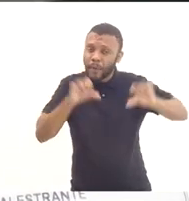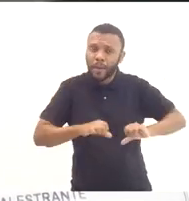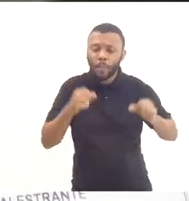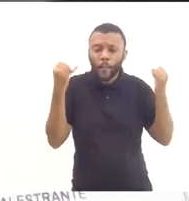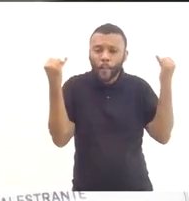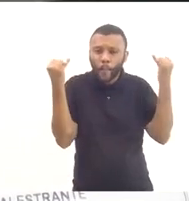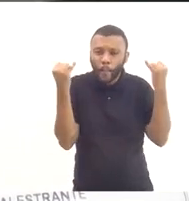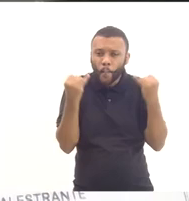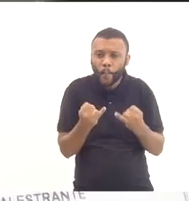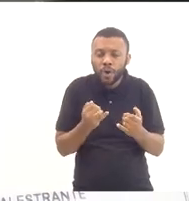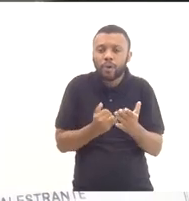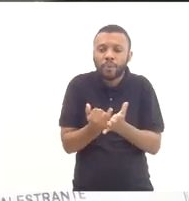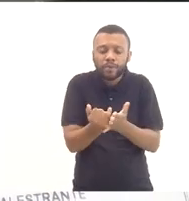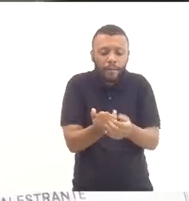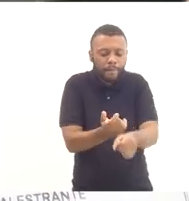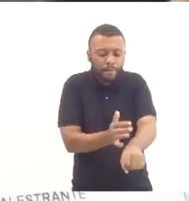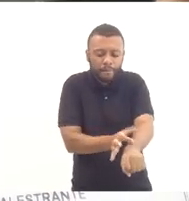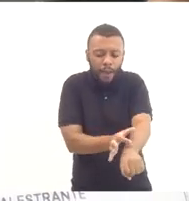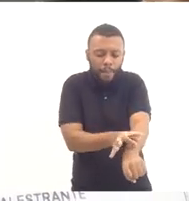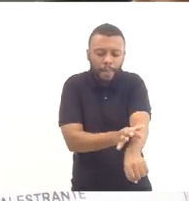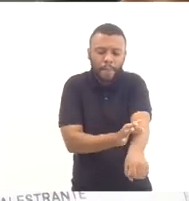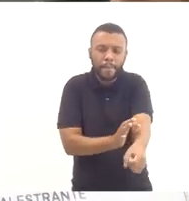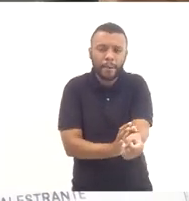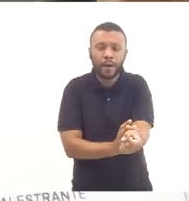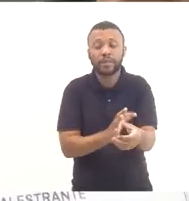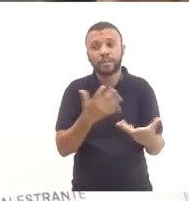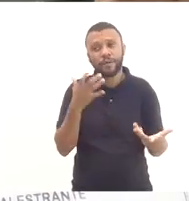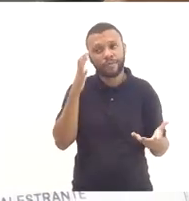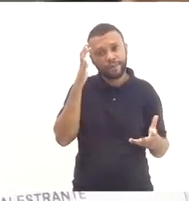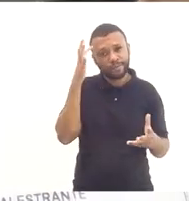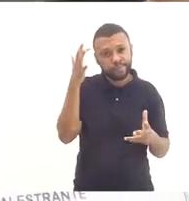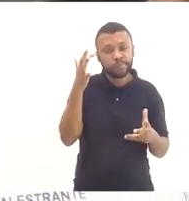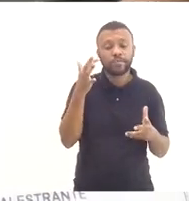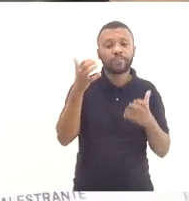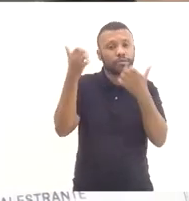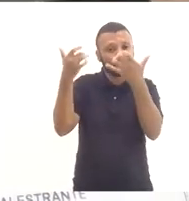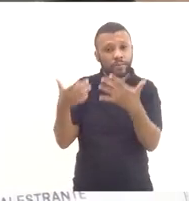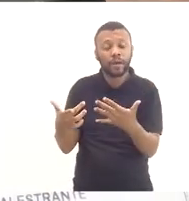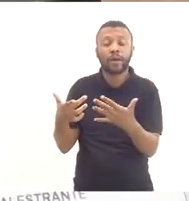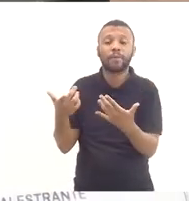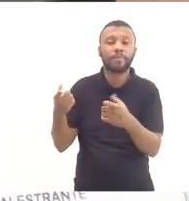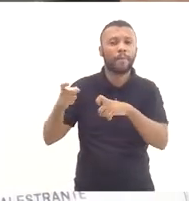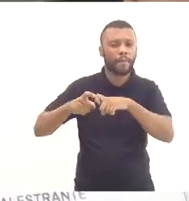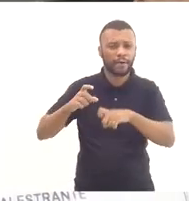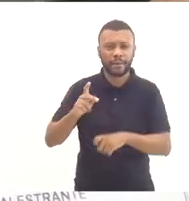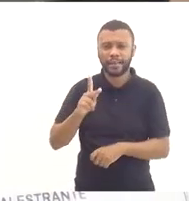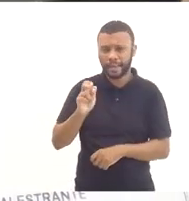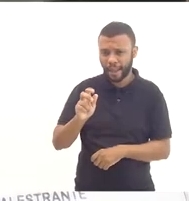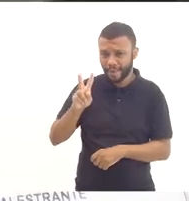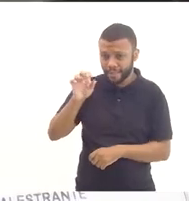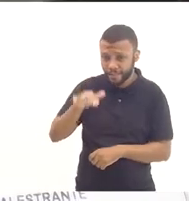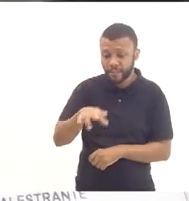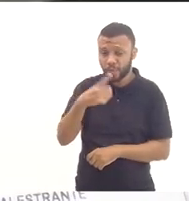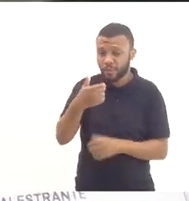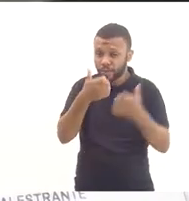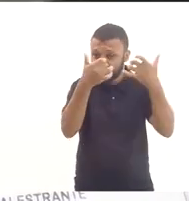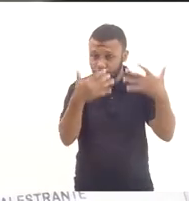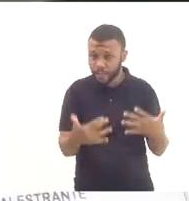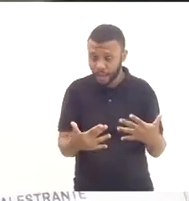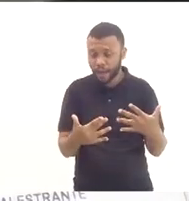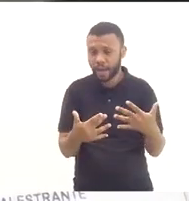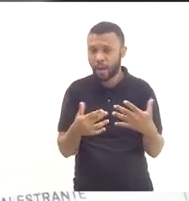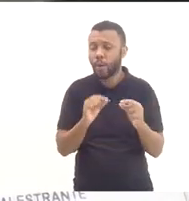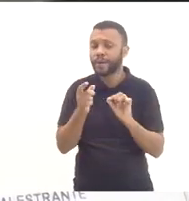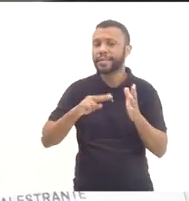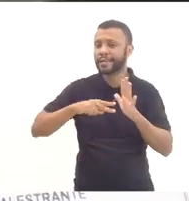emagreci a começou aparecer ferida no corpo e aí ela disse vou levar o caso do seu filho para o doutor Kevin daqui a pouco vou explicar o que que a doença tá que eu acabei passando por